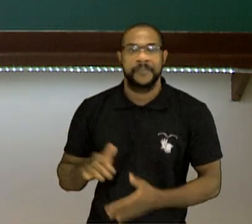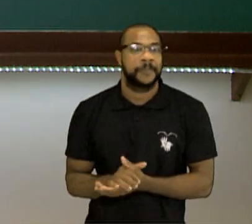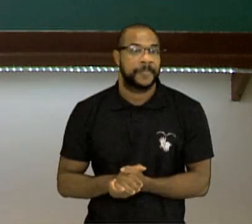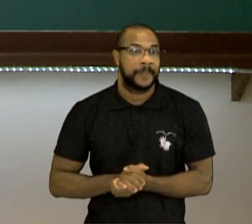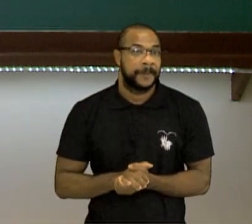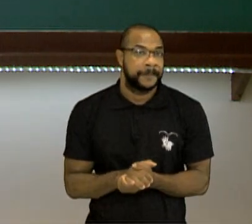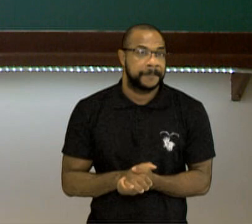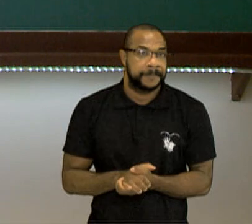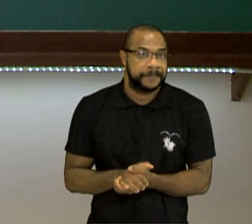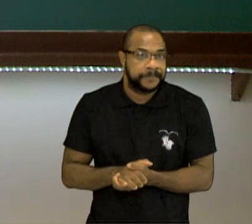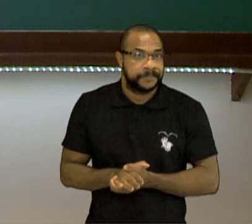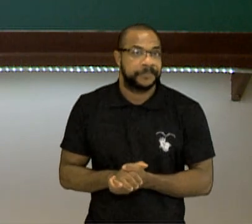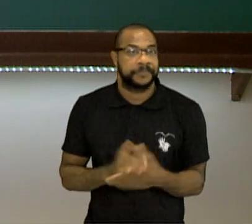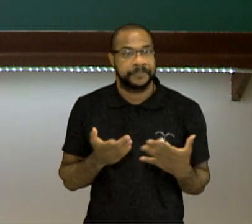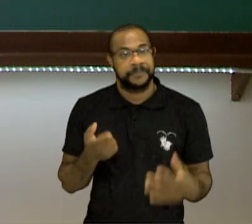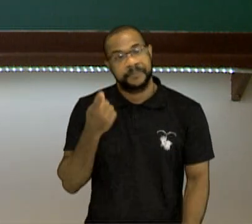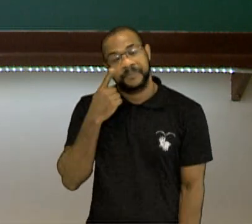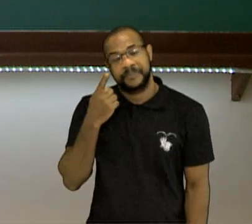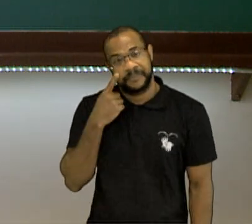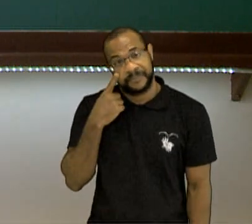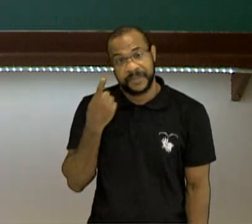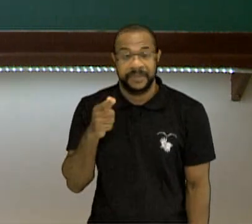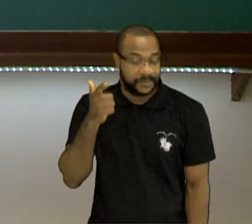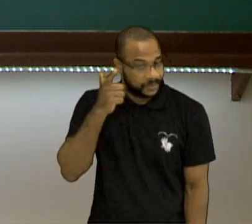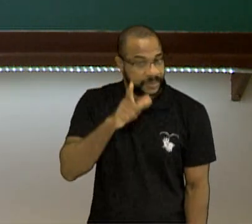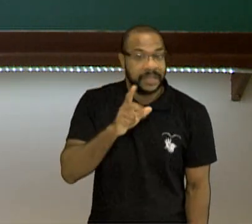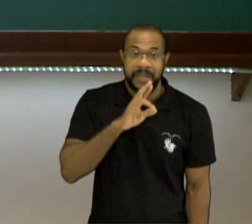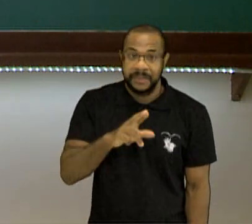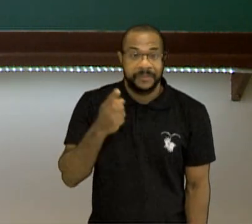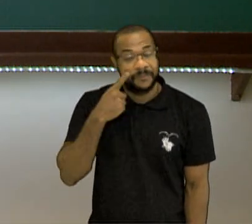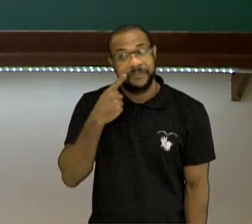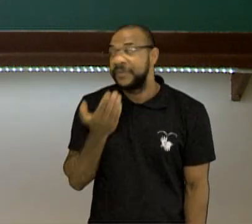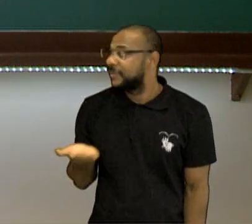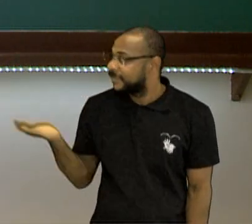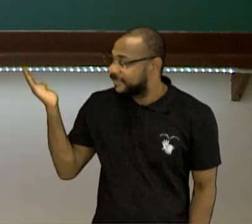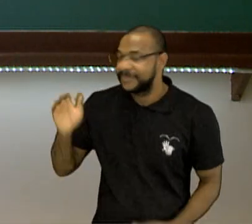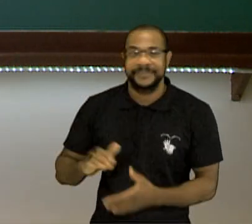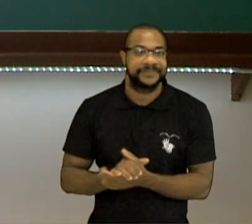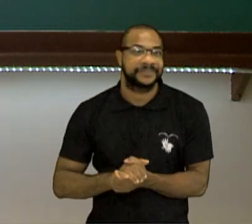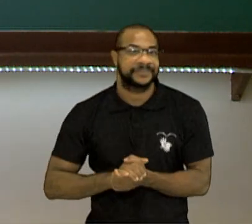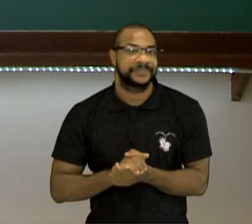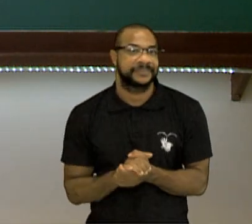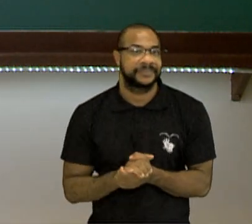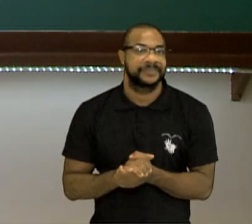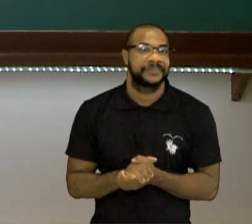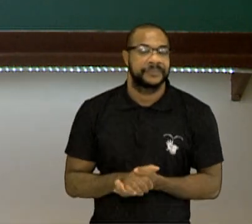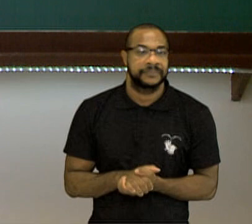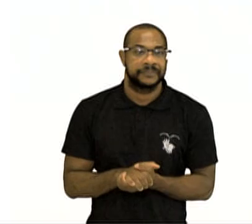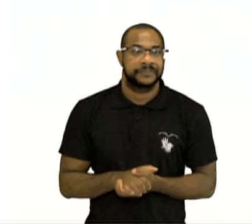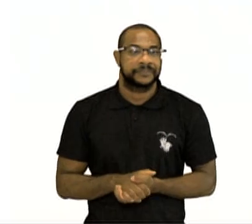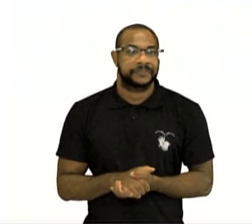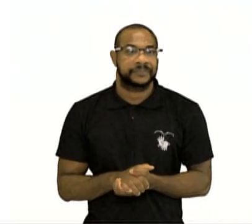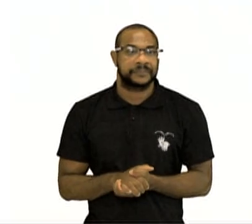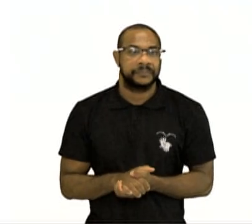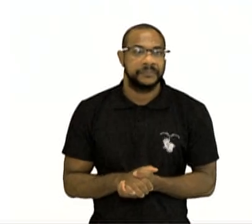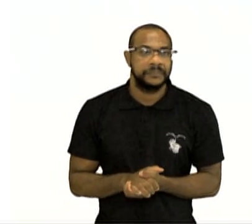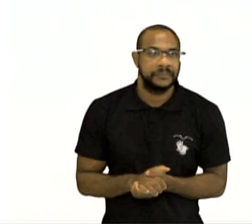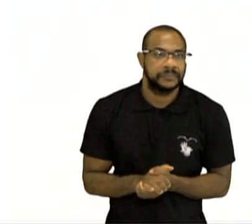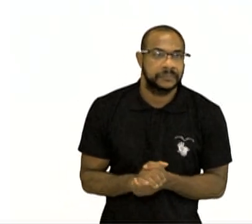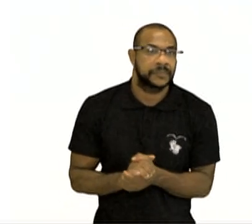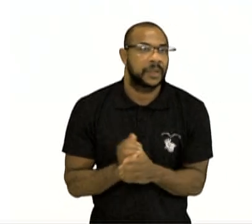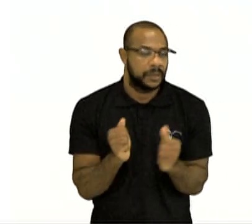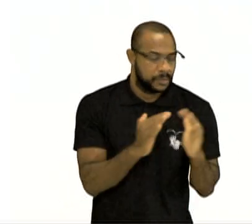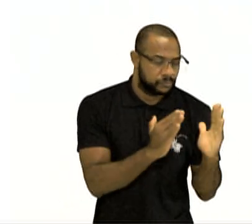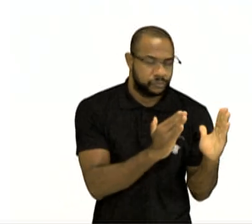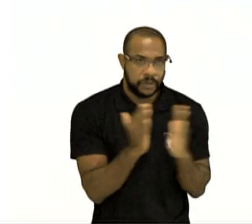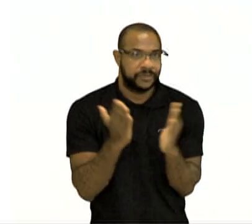Bom, vamos ver se você prestou atenção e vamos ao terceiro quiz.